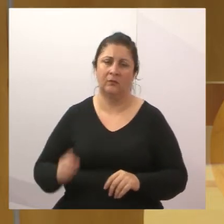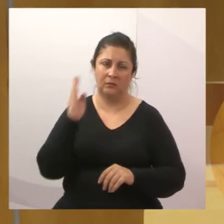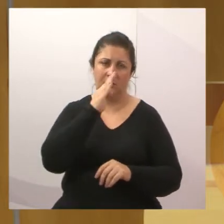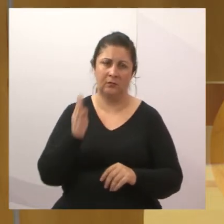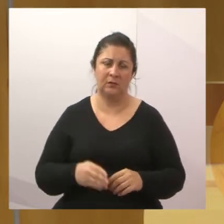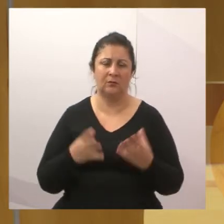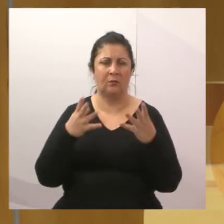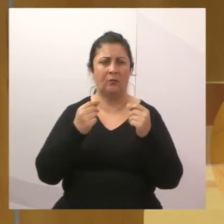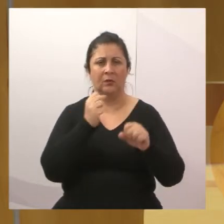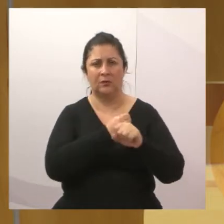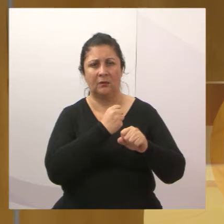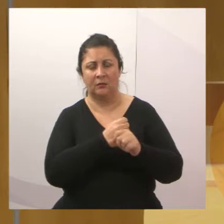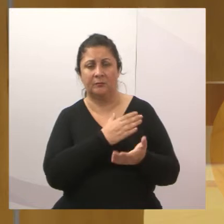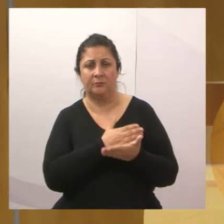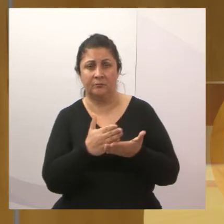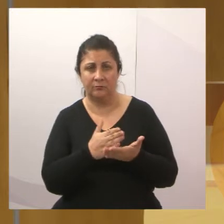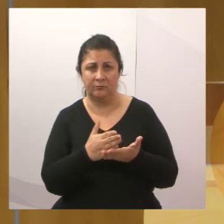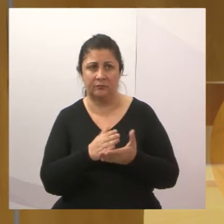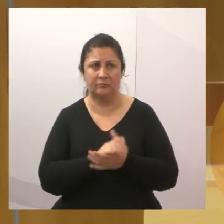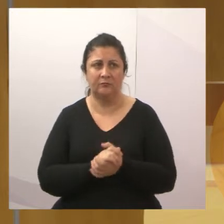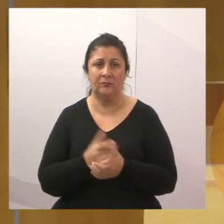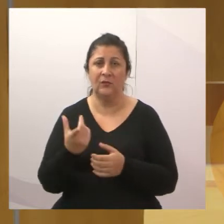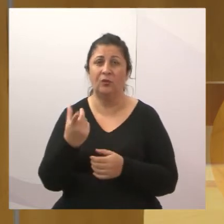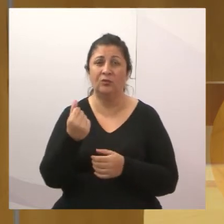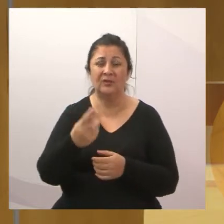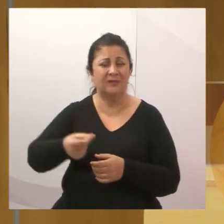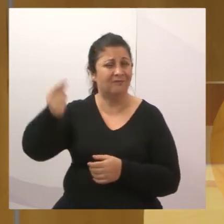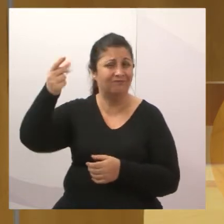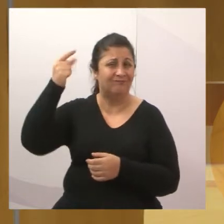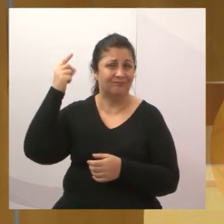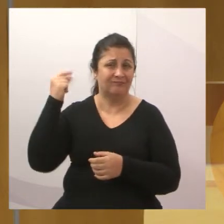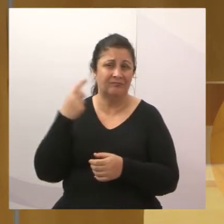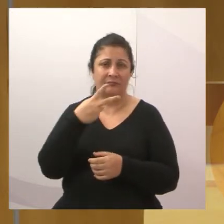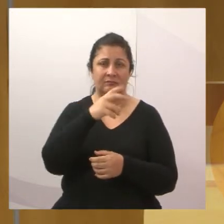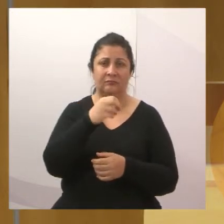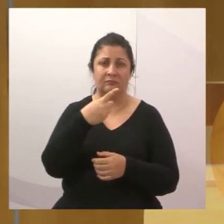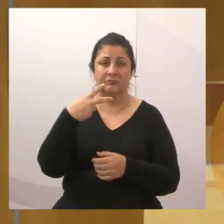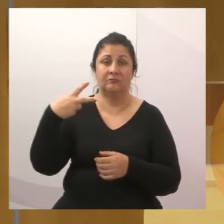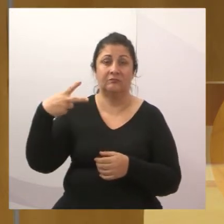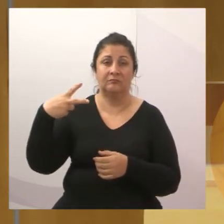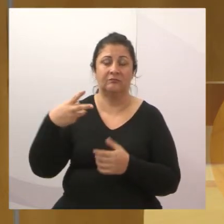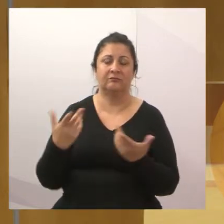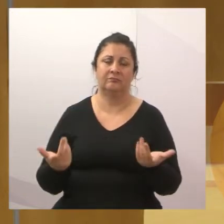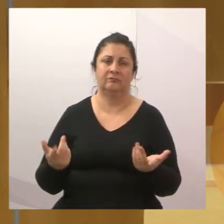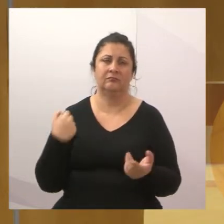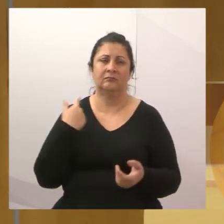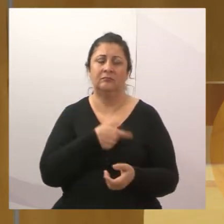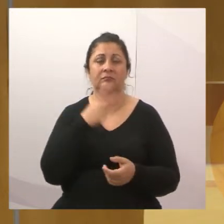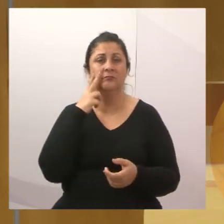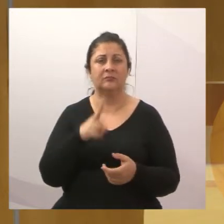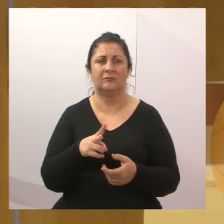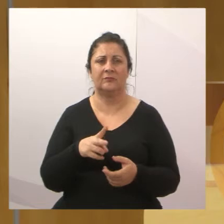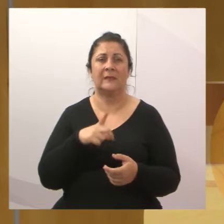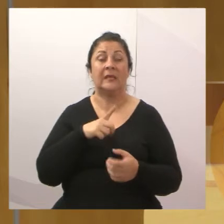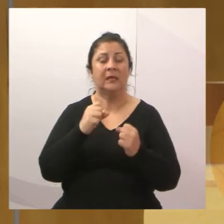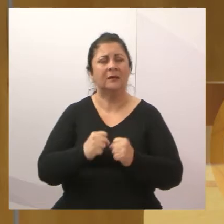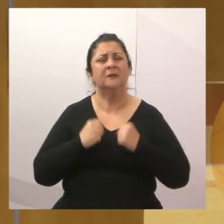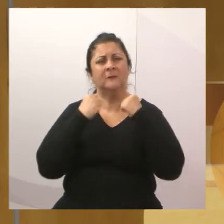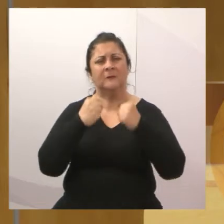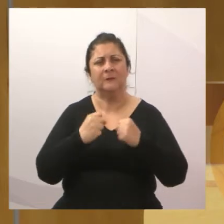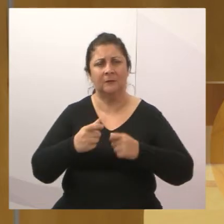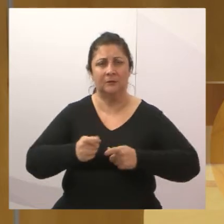muitas obras que estão sendo executadas agora, a verba era para vir em 2012. Então, a gente vê que tem um esforço